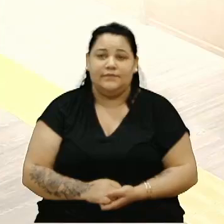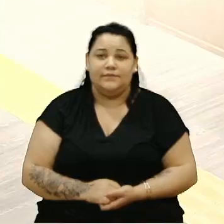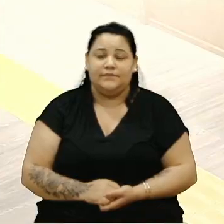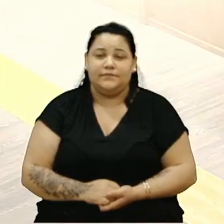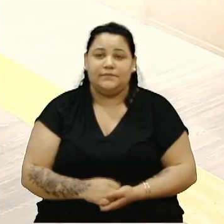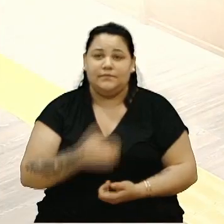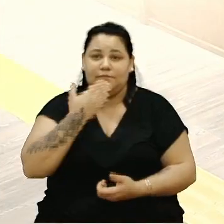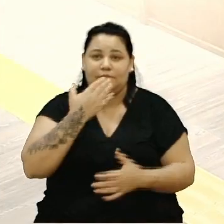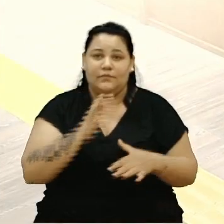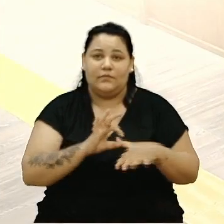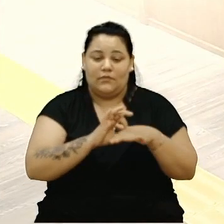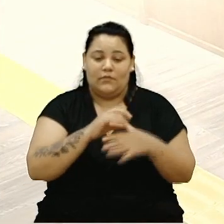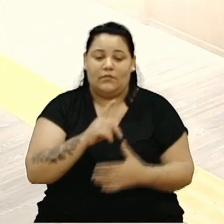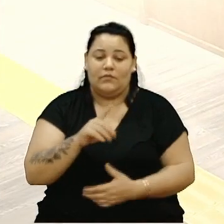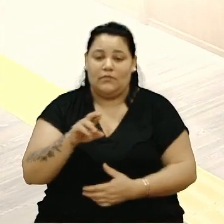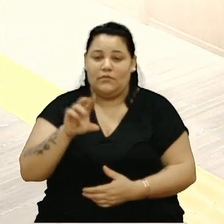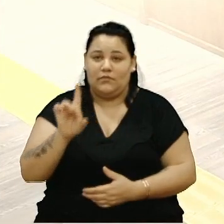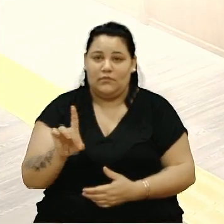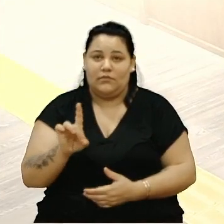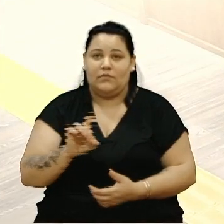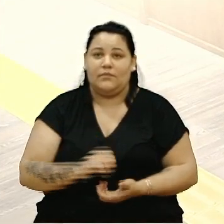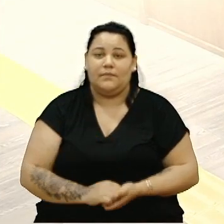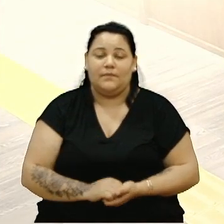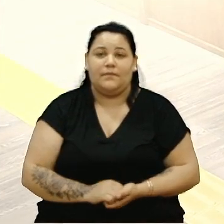Da bancada do PRD.